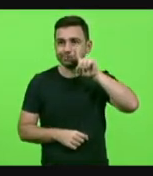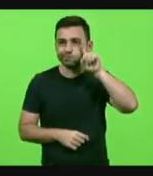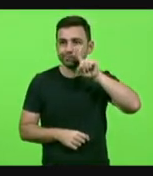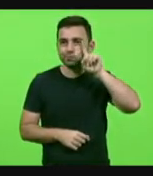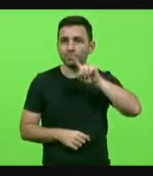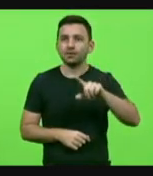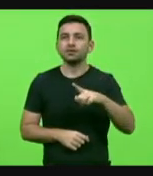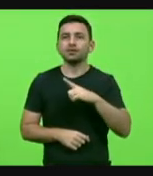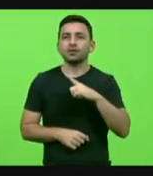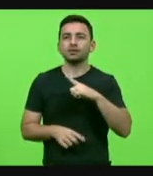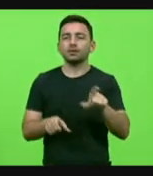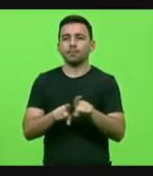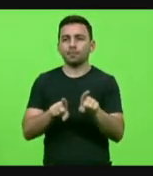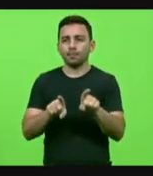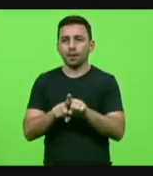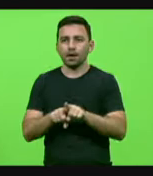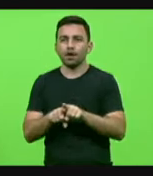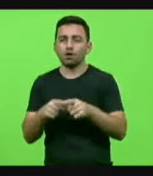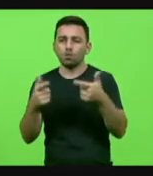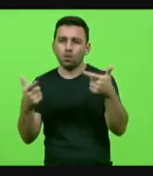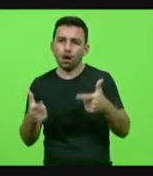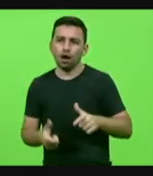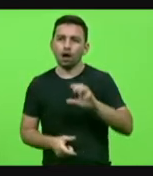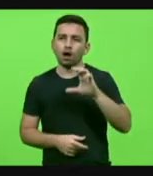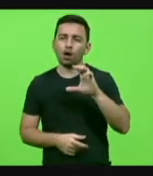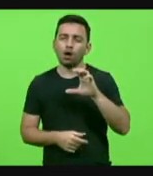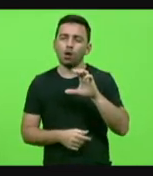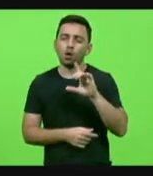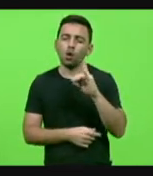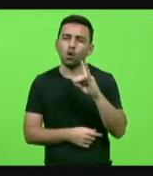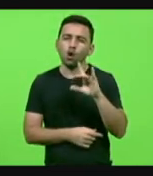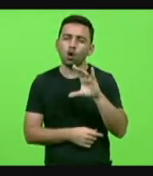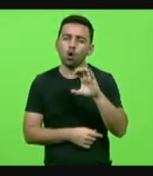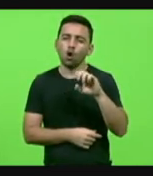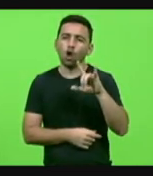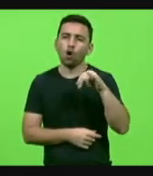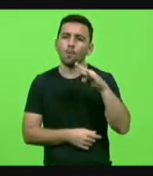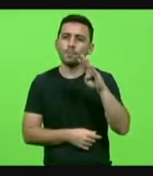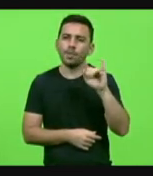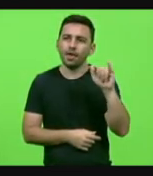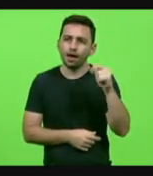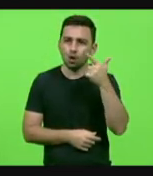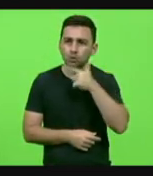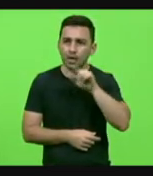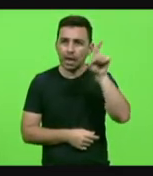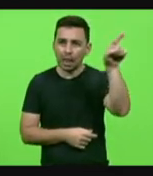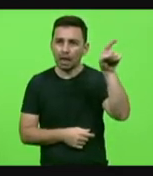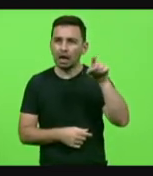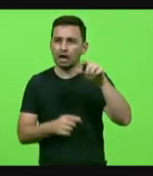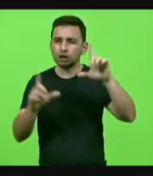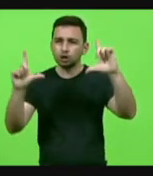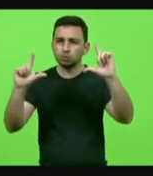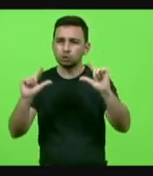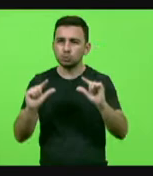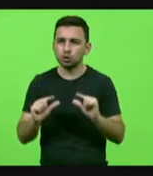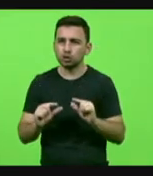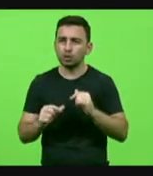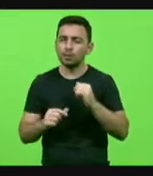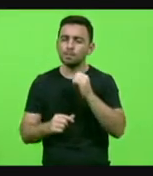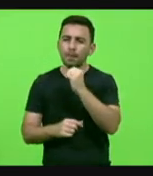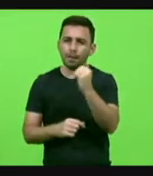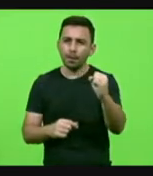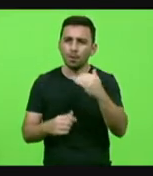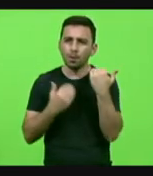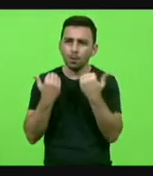Tivemos também na Colômbia, onde lá Medellín conseguiu uma redução gigante do número de